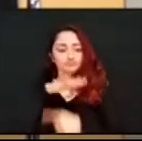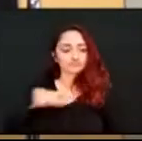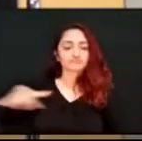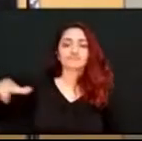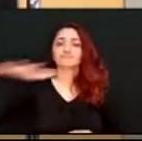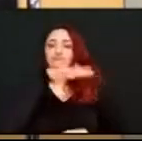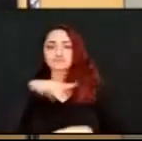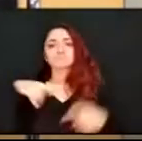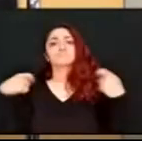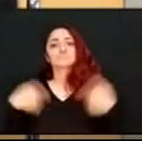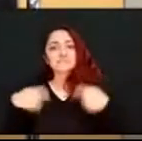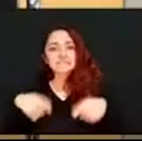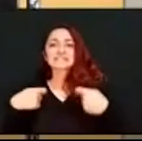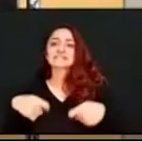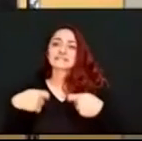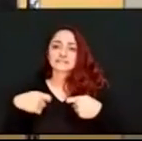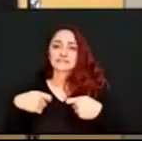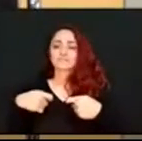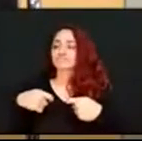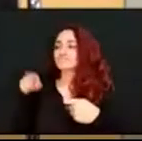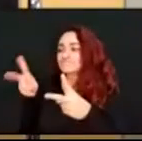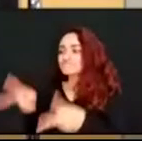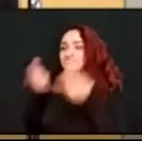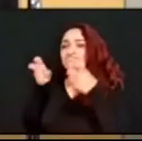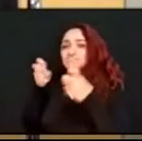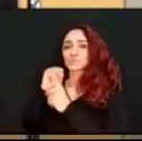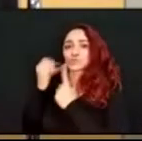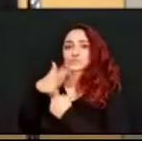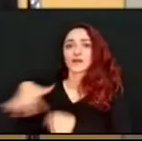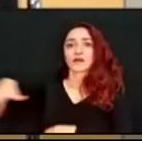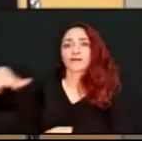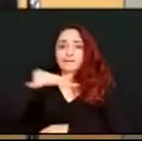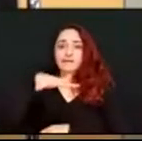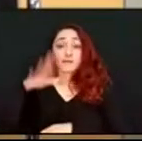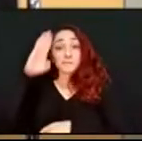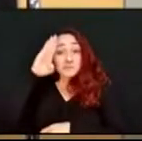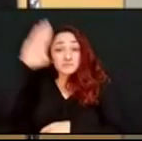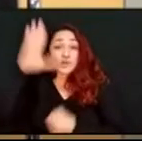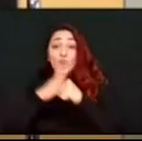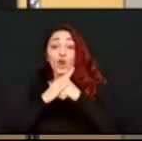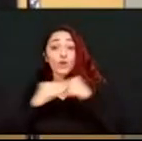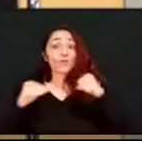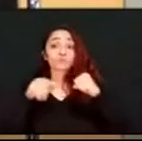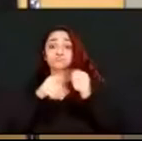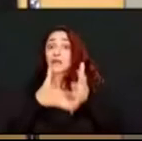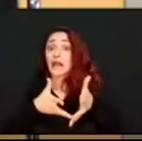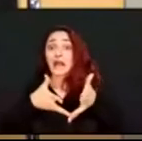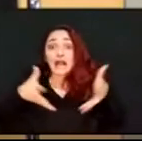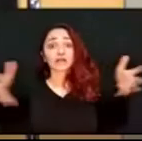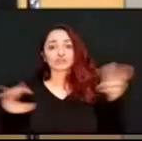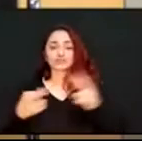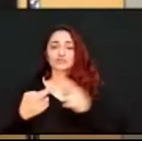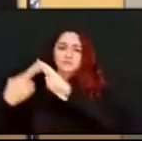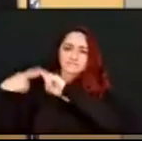incoerente ainda mais pela escala que o grupo Carrefour tem e pela responsabilidade de